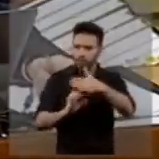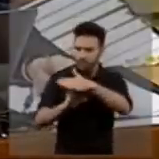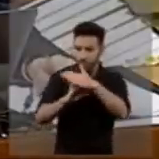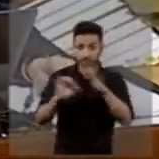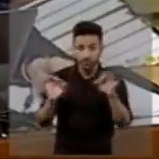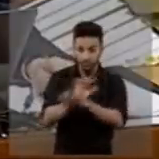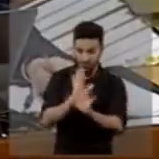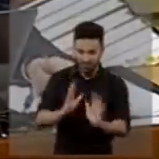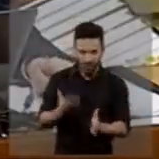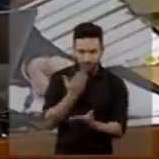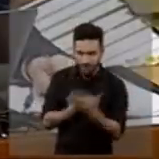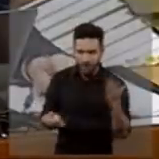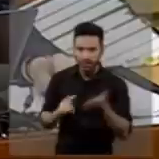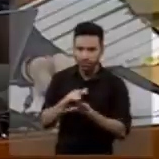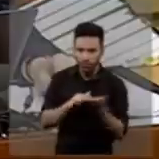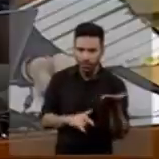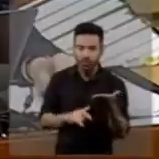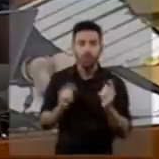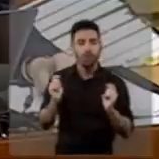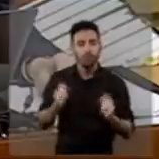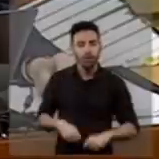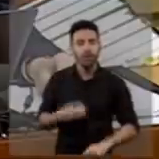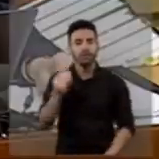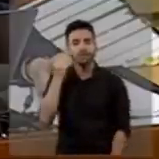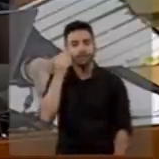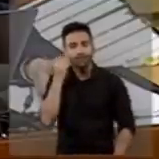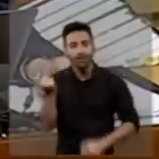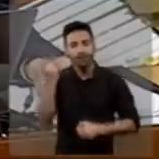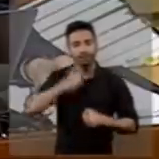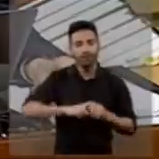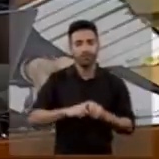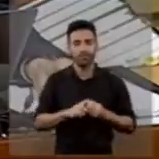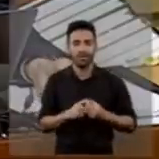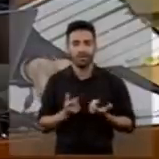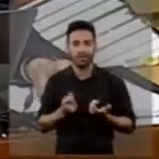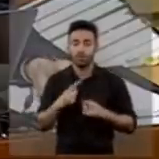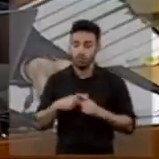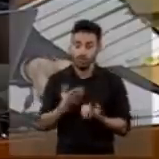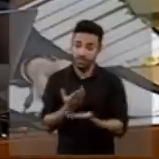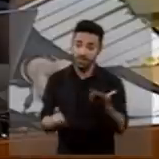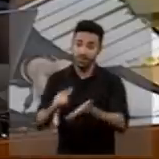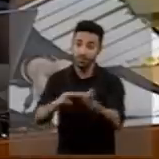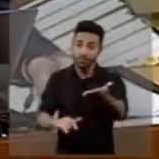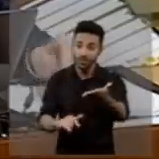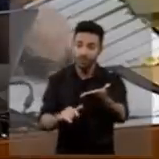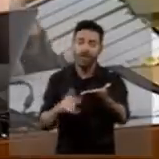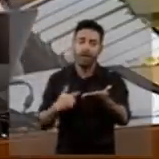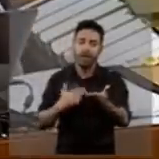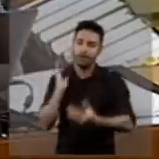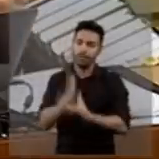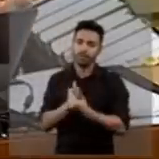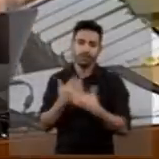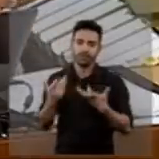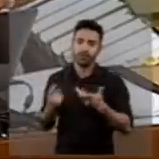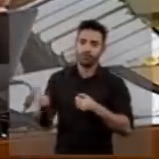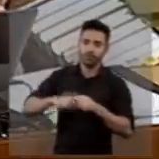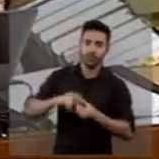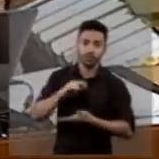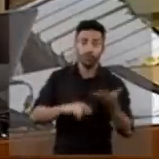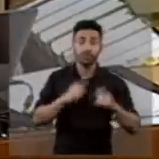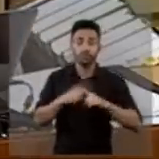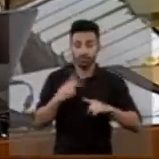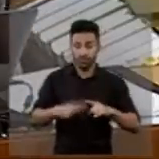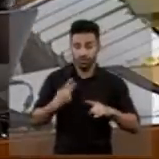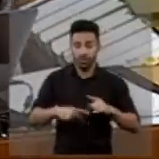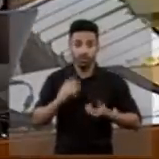registro cassado possam rediscutir esta cassação do registro, tendo em conta essa decisão do